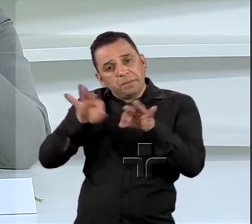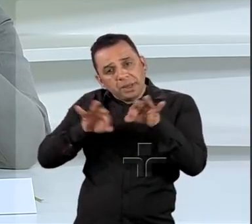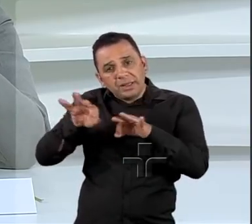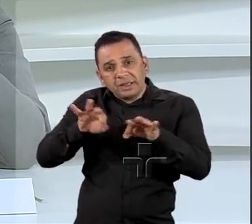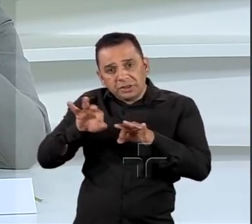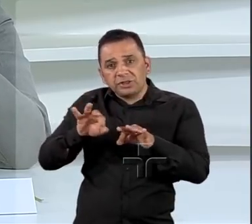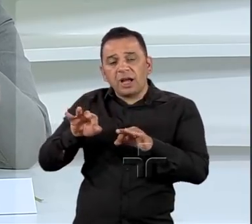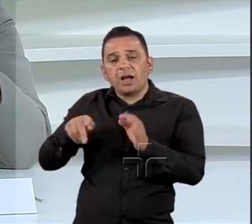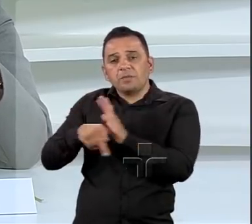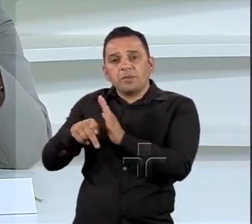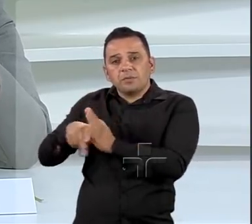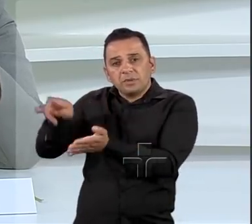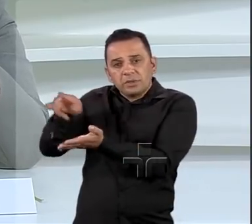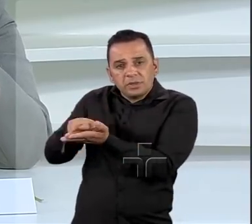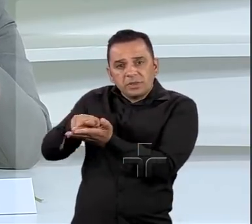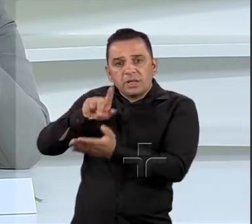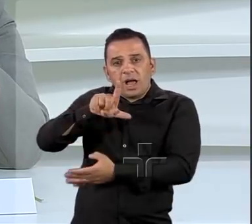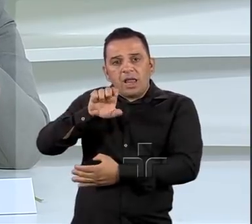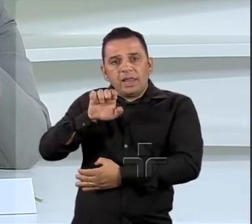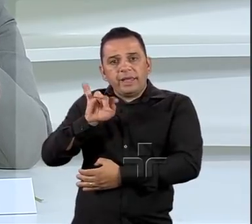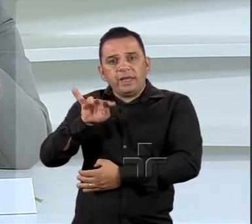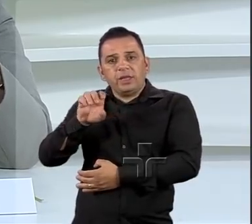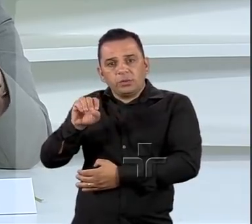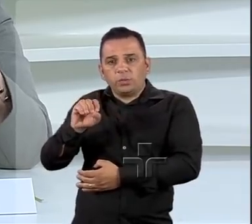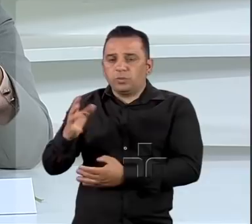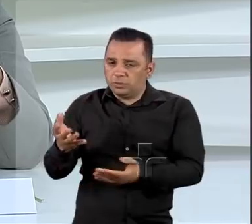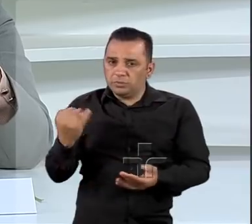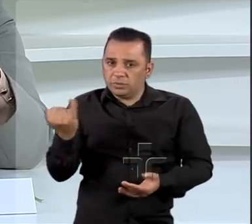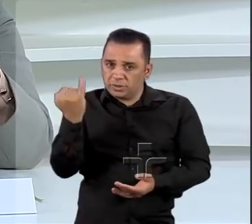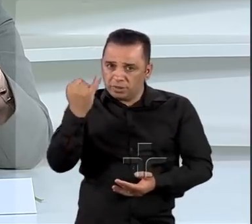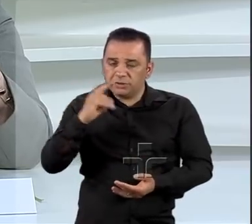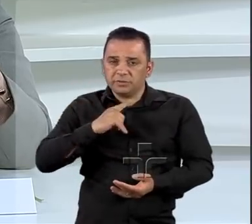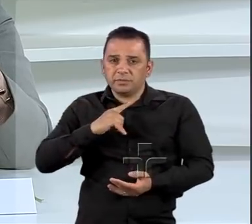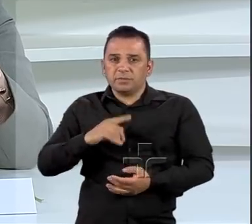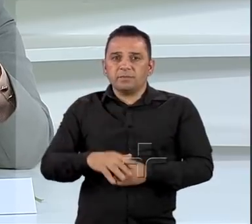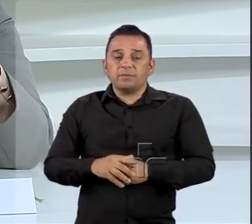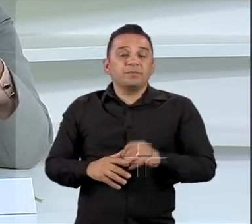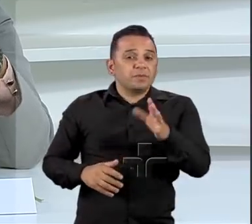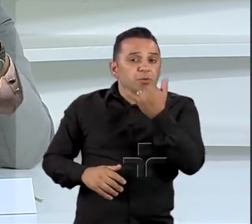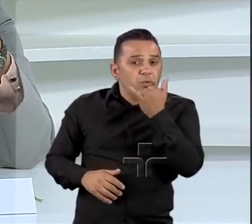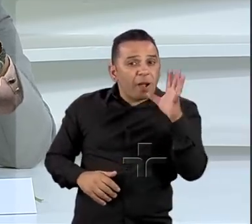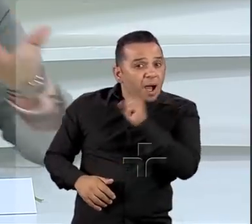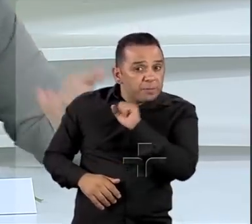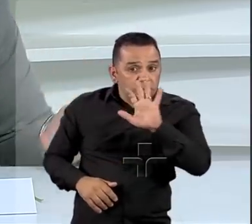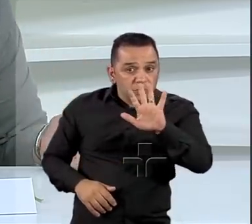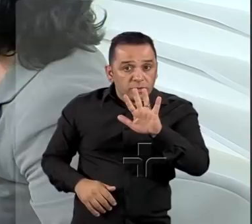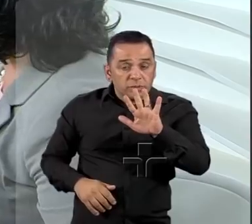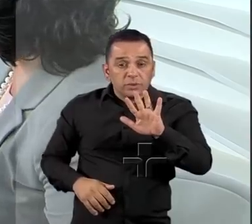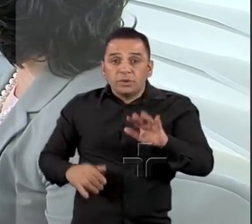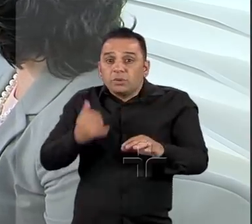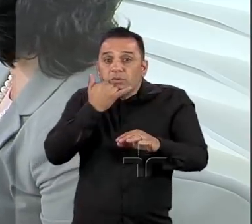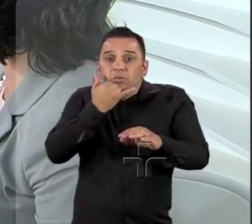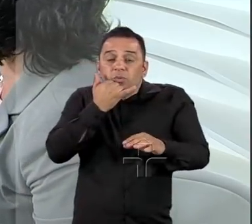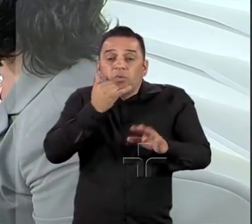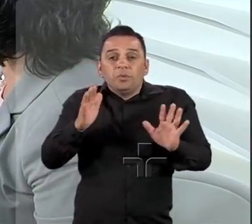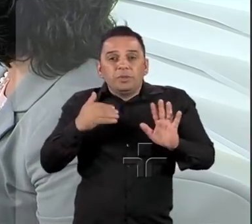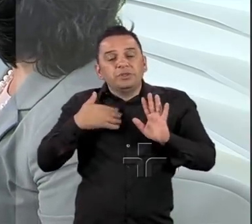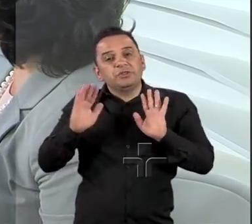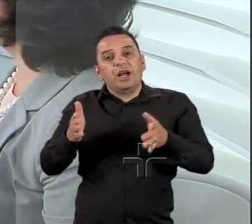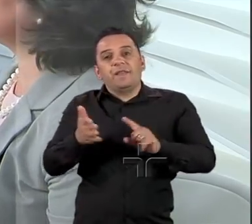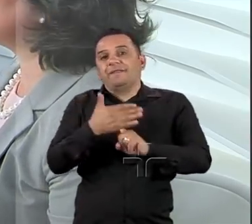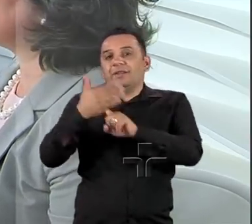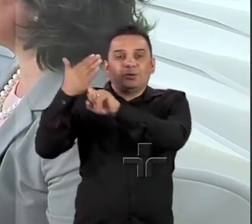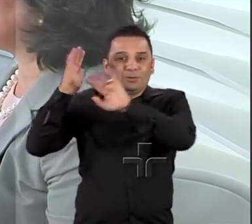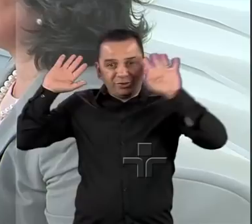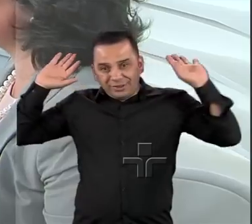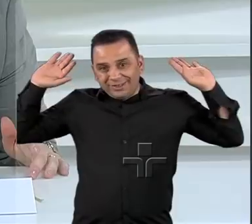ocupação desses leitos resolveria num prazo menor. E como prazo imediato... Bastante rápido, mas... Desculpa, a gente tem que fechar com tecnologia, meu Deus. Se